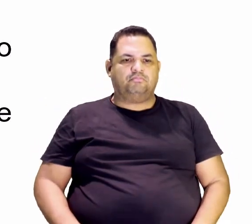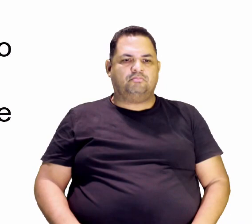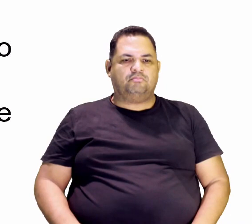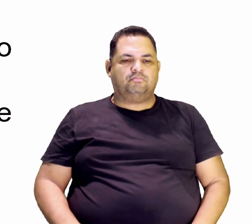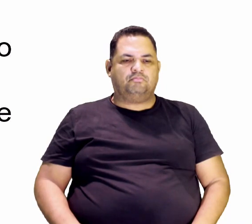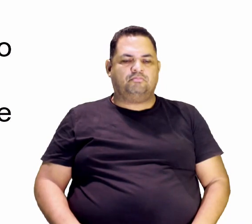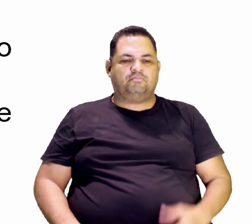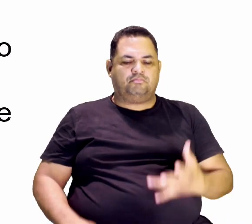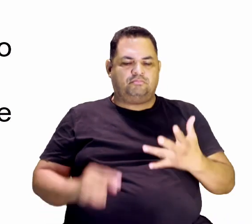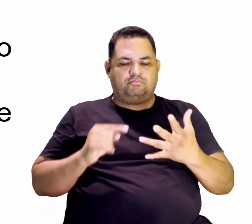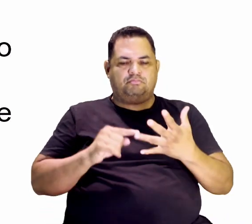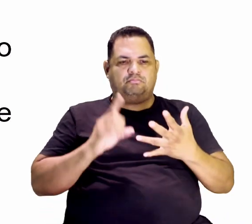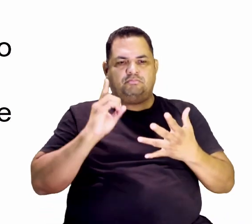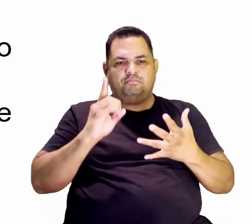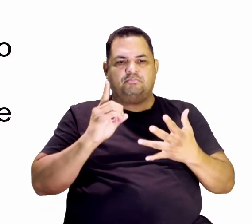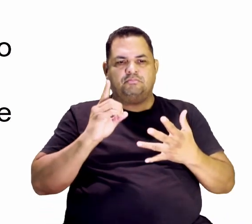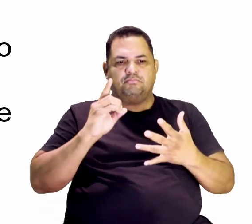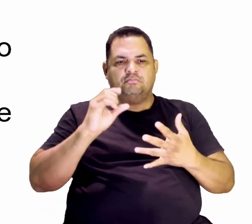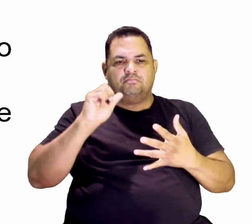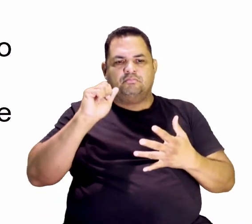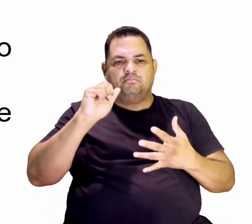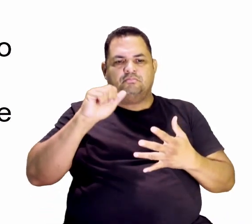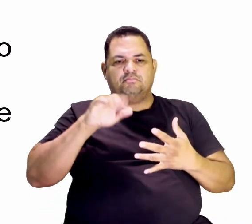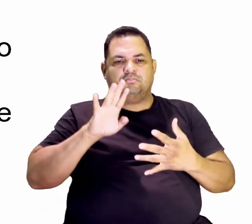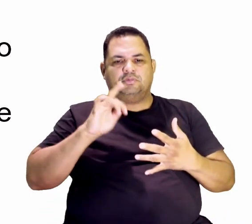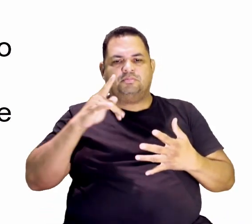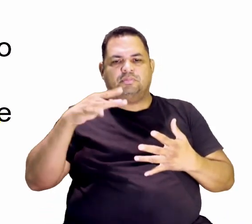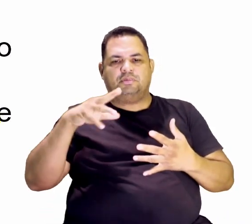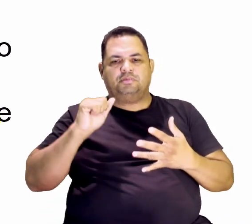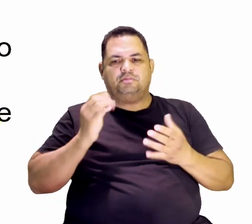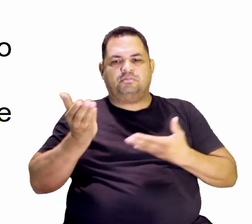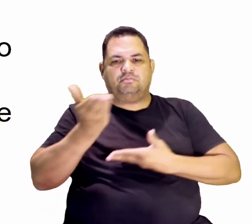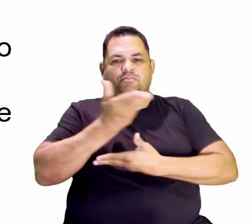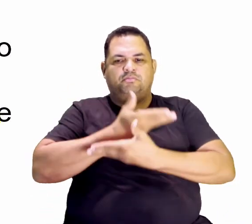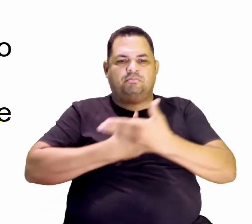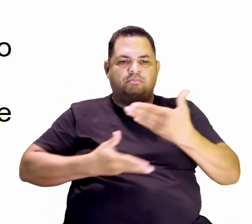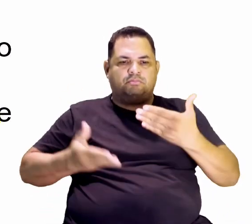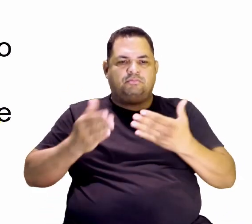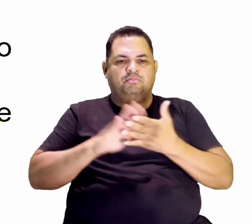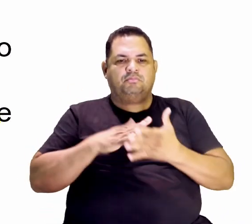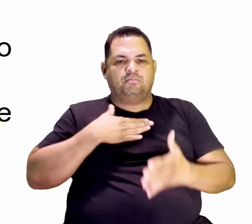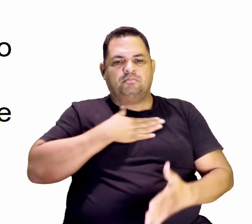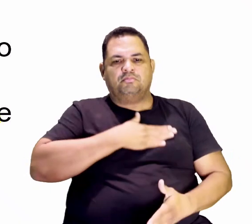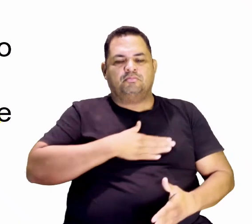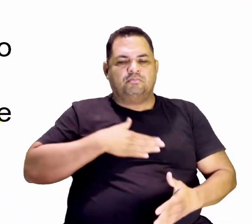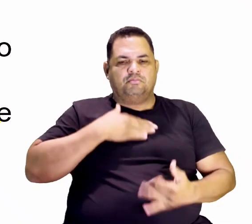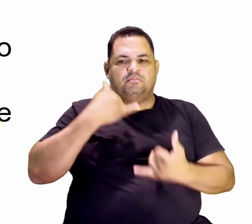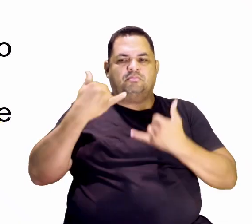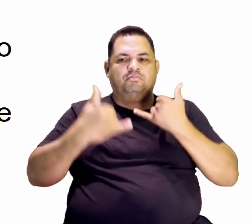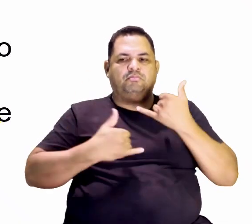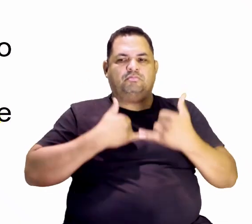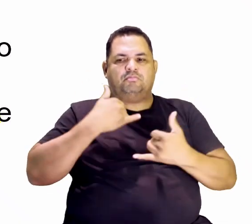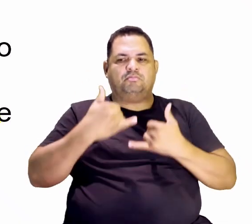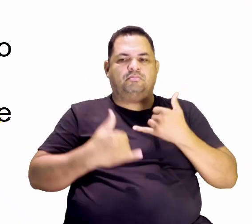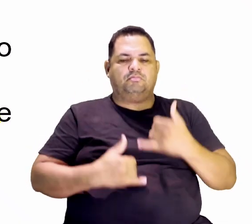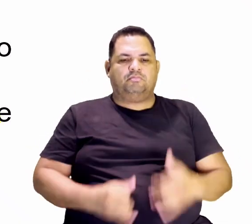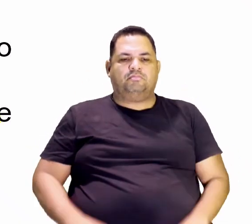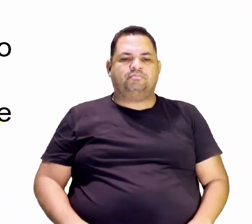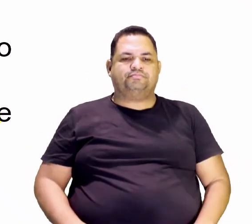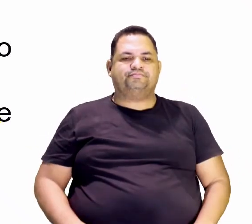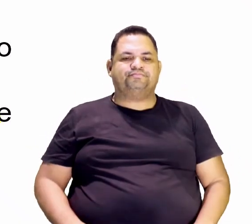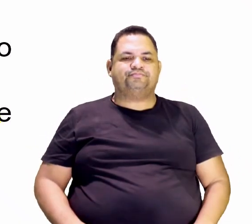Na letra D, diz que há uma antipatia ao compartilhamento de gostos e formas de lazer.